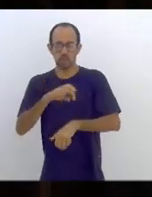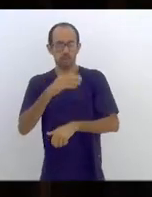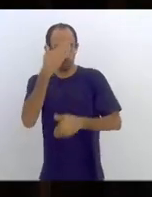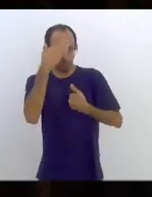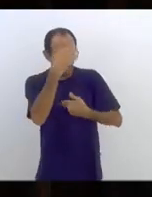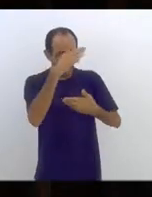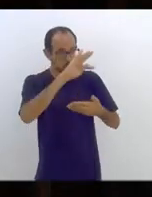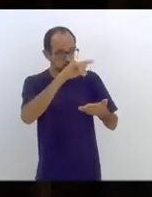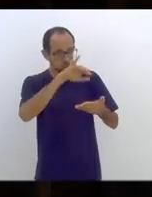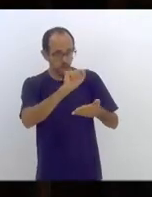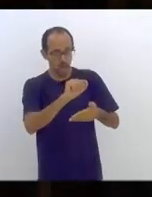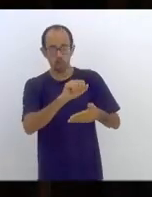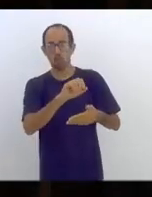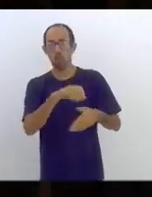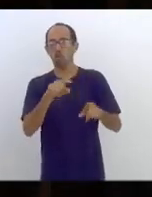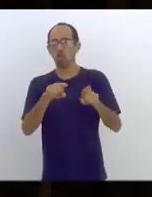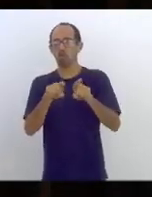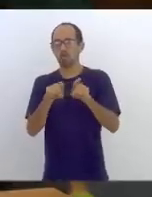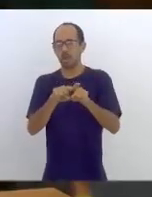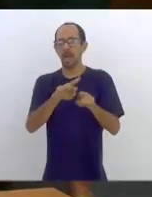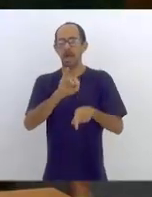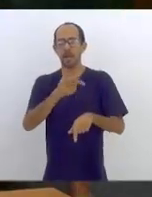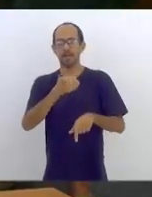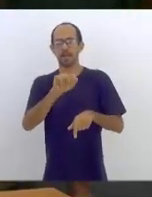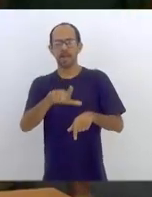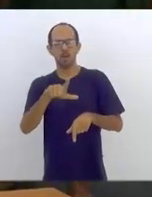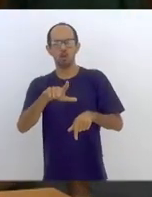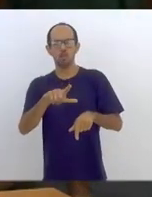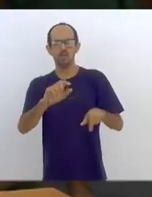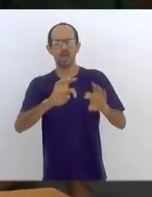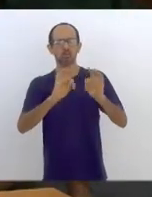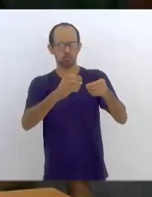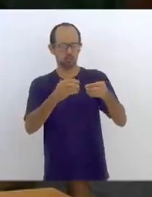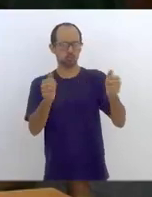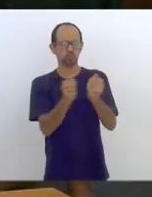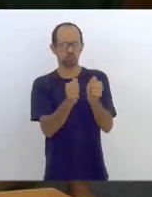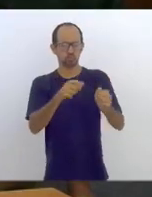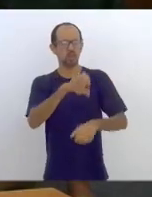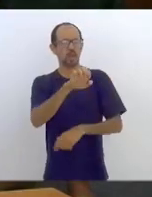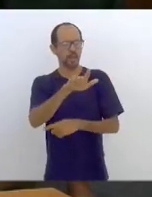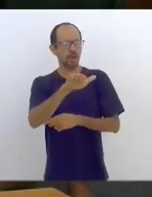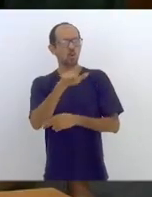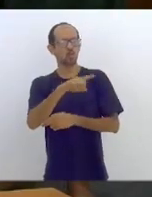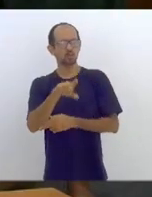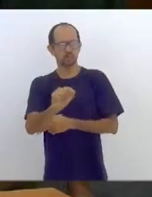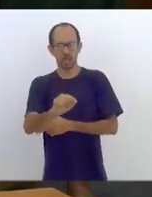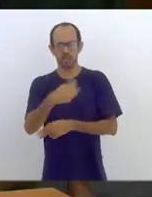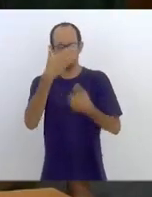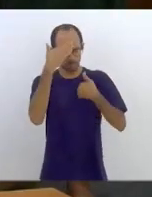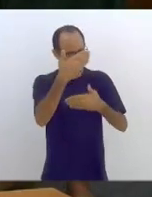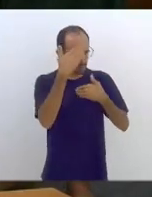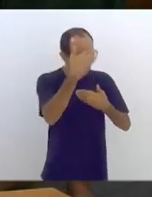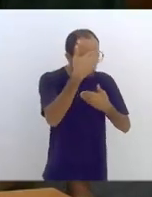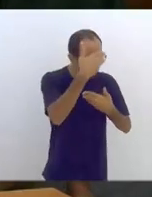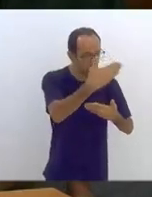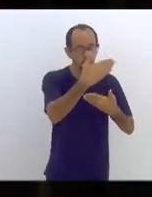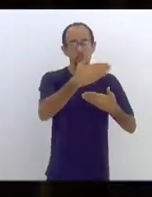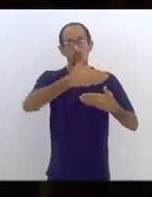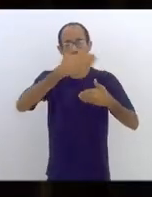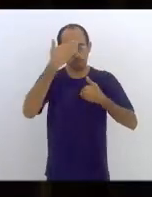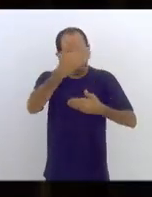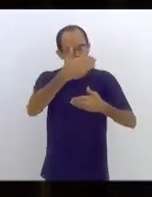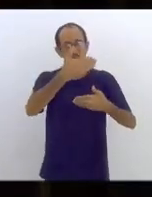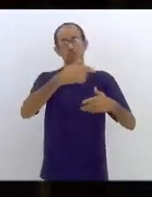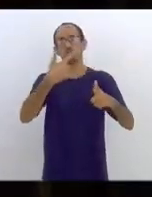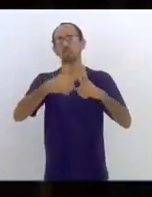cada um. Obrigado, Raquel. Obrigado, todos. Obrigado, Elsa. Obrigado. Obrigado por tudo. Obrigado,